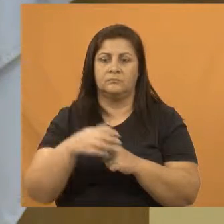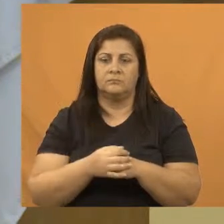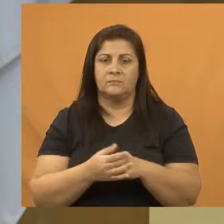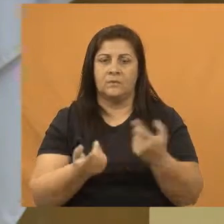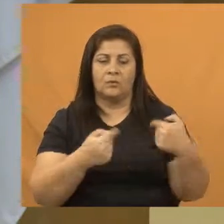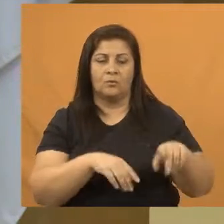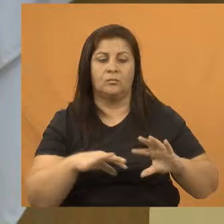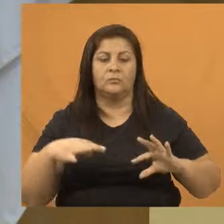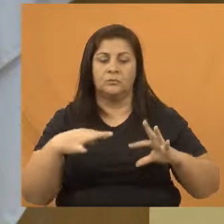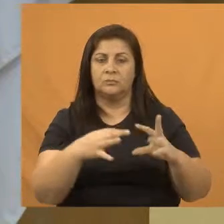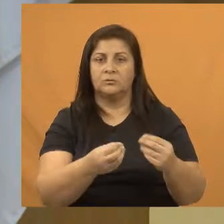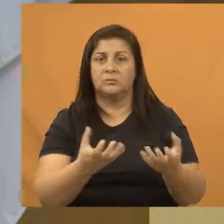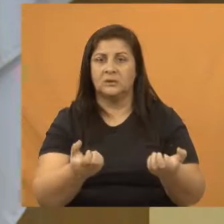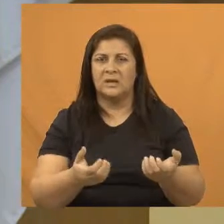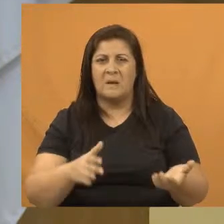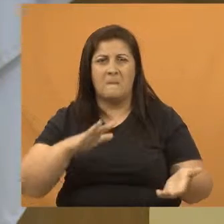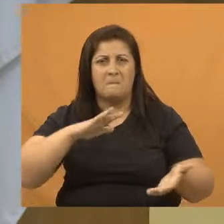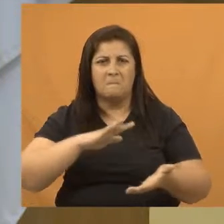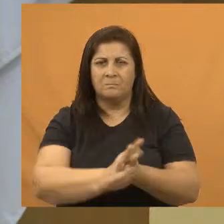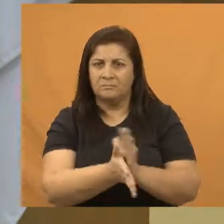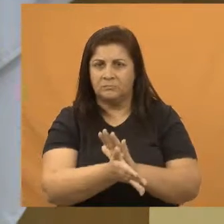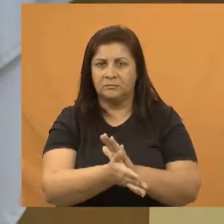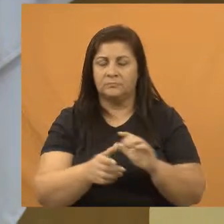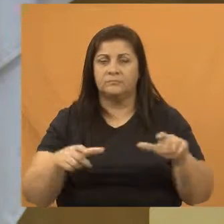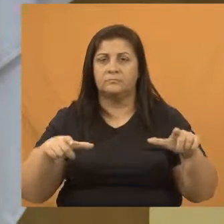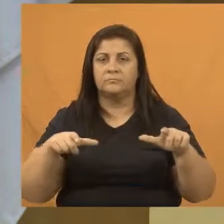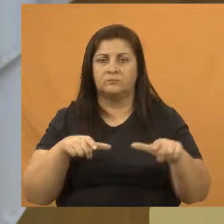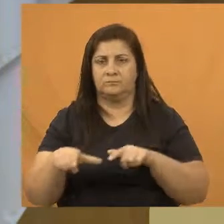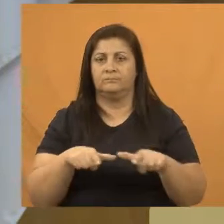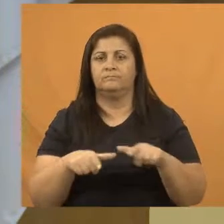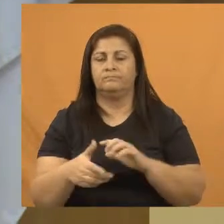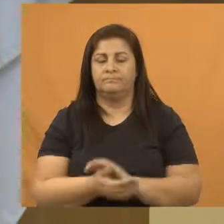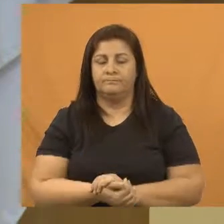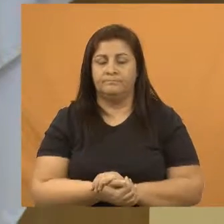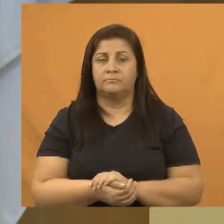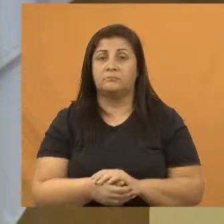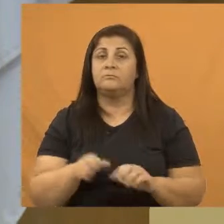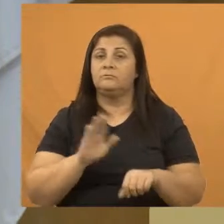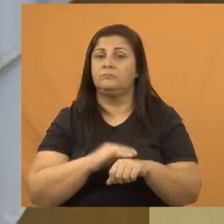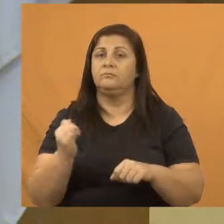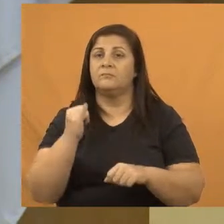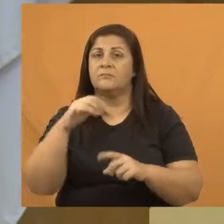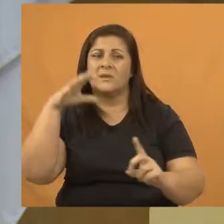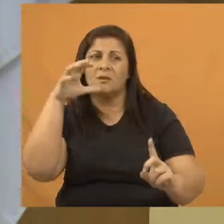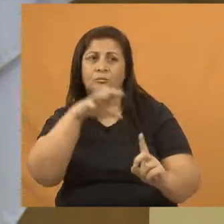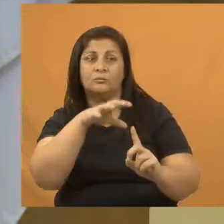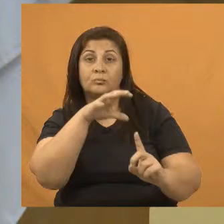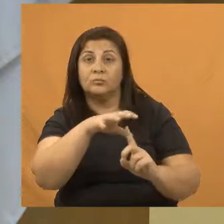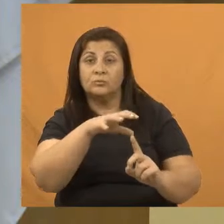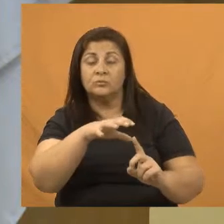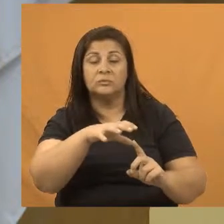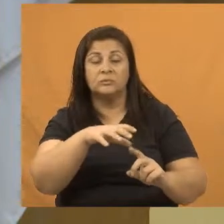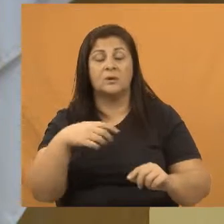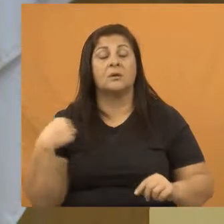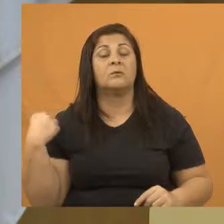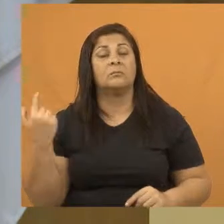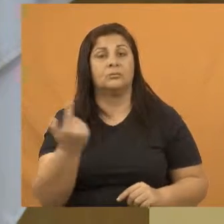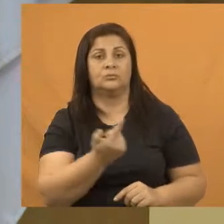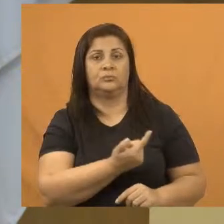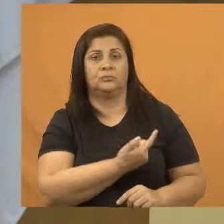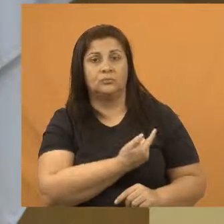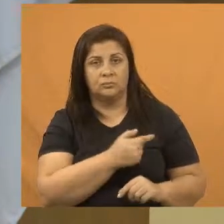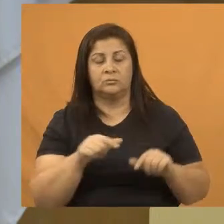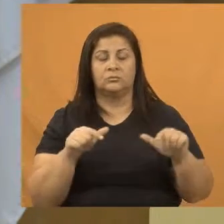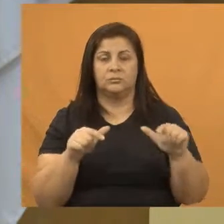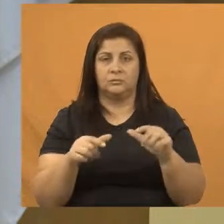país. Agora, o mais importante ainda é conscientizar a nossa classe. E essa é uma tarefa nossa. Conscientizar a nossa